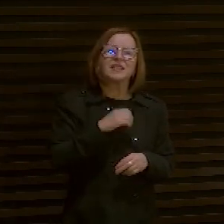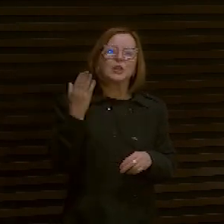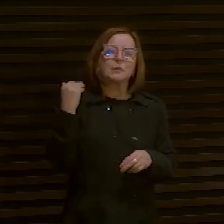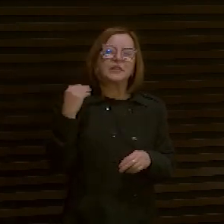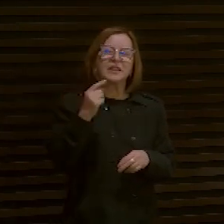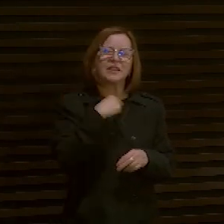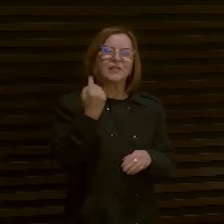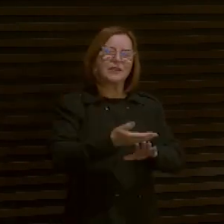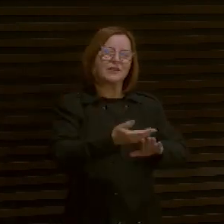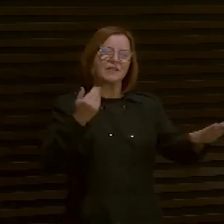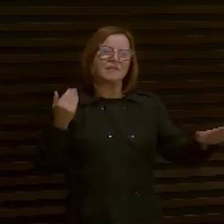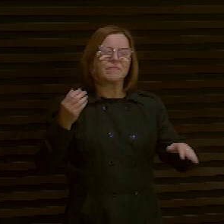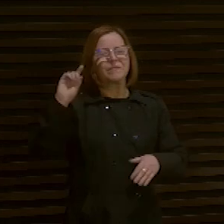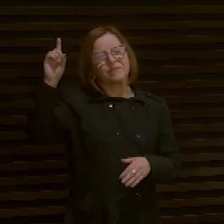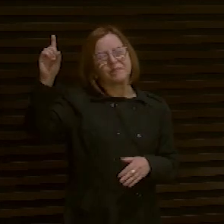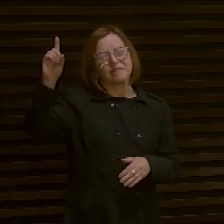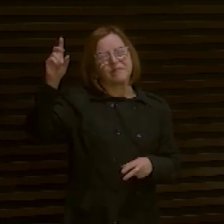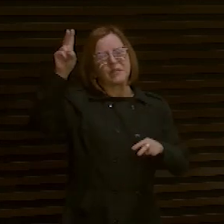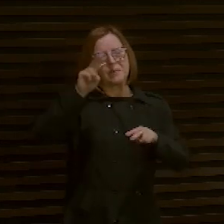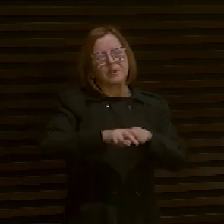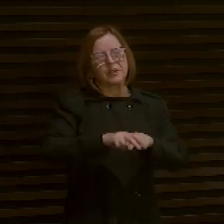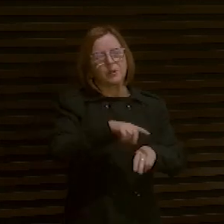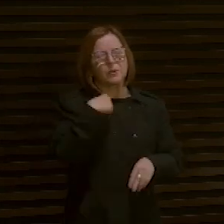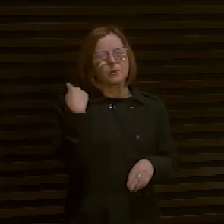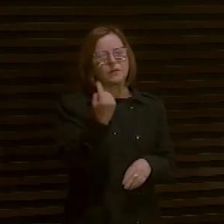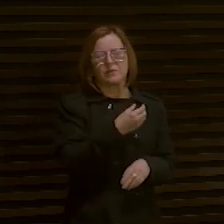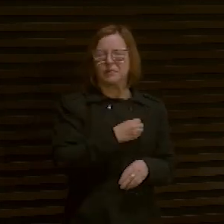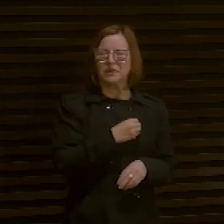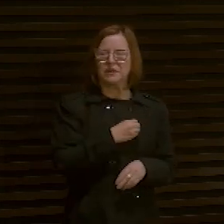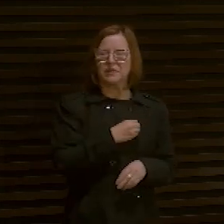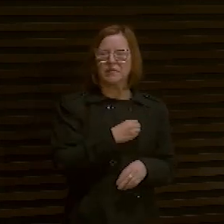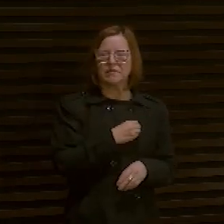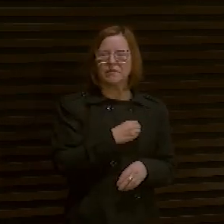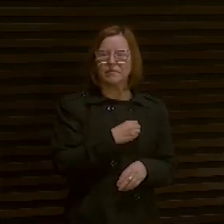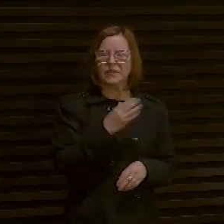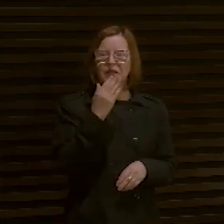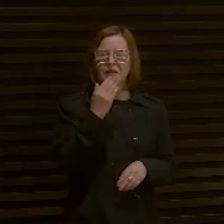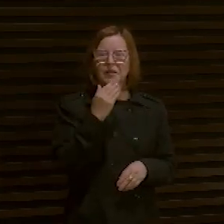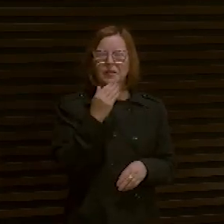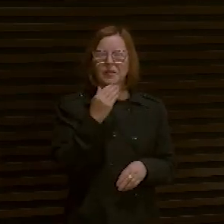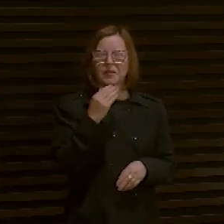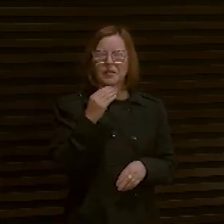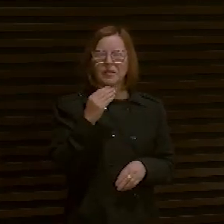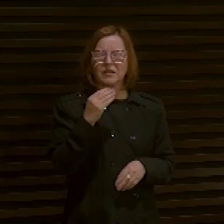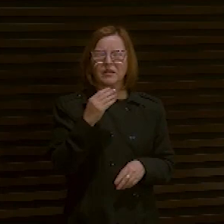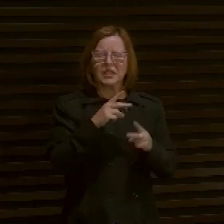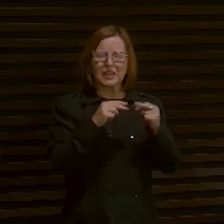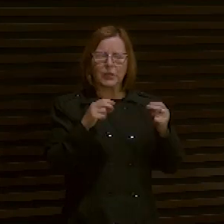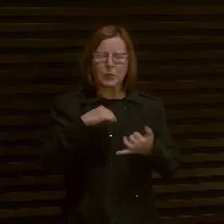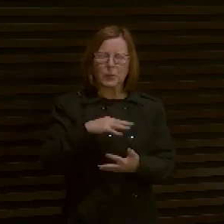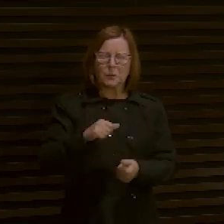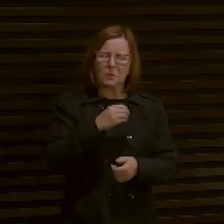desgarrados de Ti, na prisão dos nossos pecados, nos alimentando desse mundo caído,